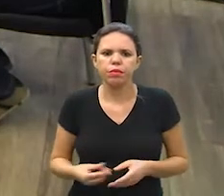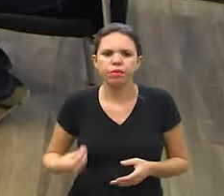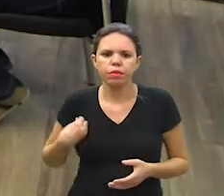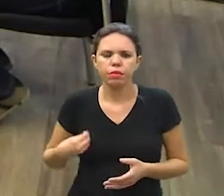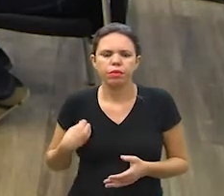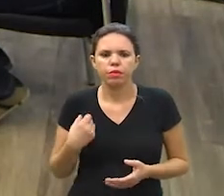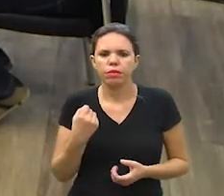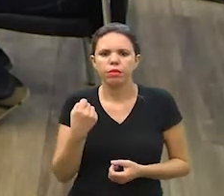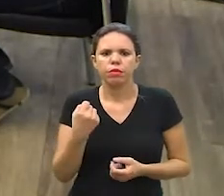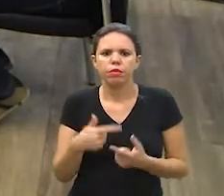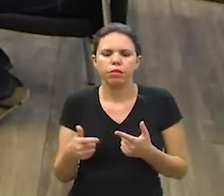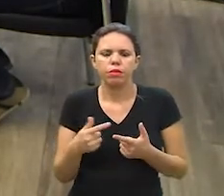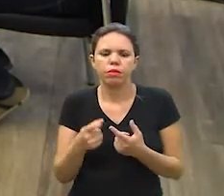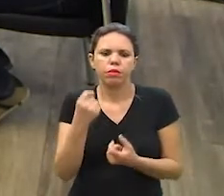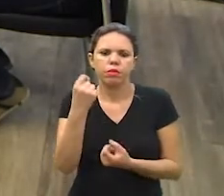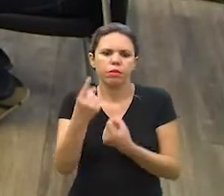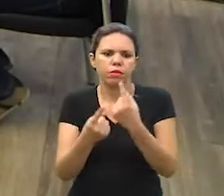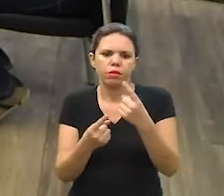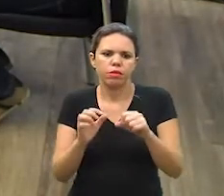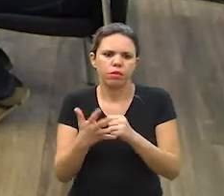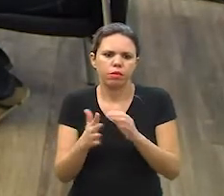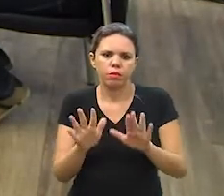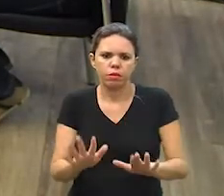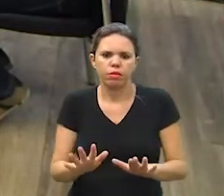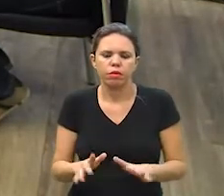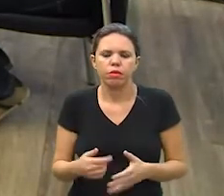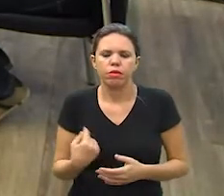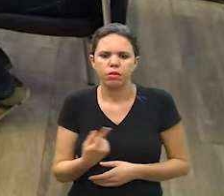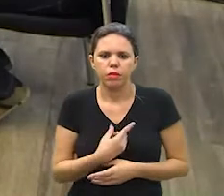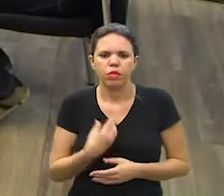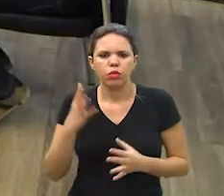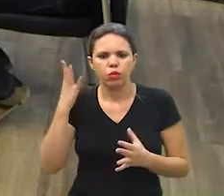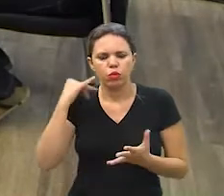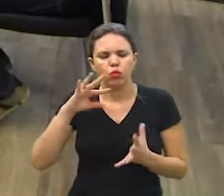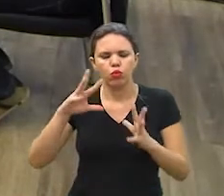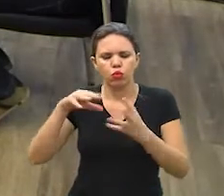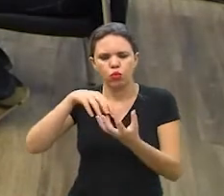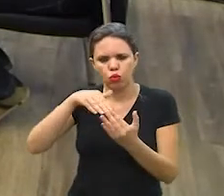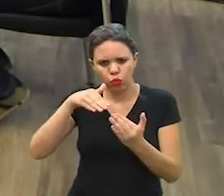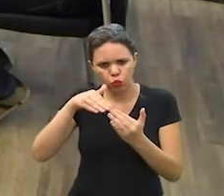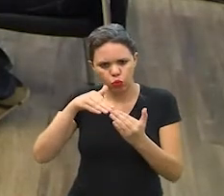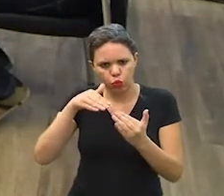uma excepcionalidade, né? Isso é uma coisa que acho que todo mundo concorda.